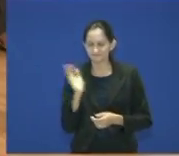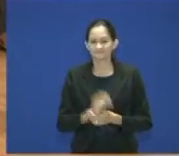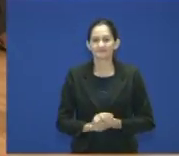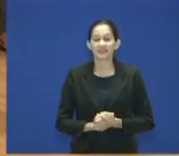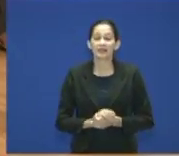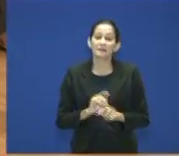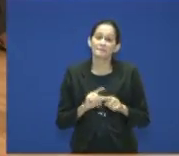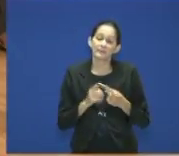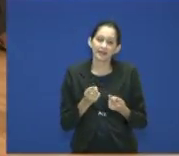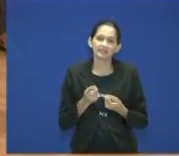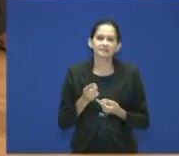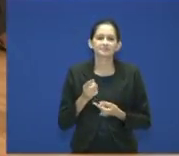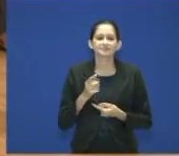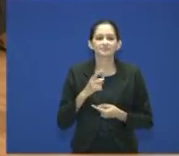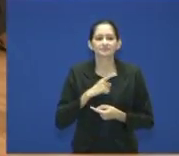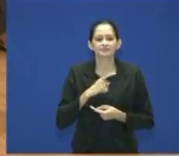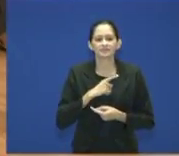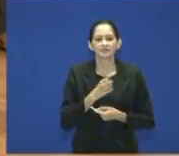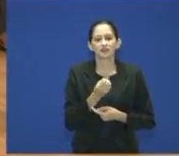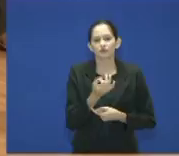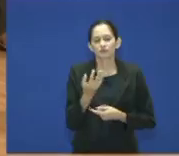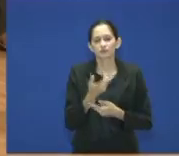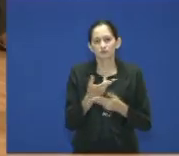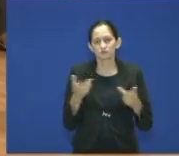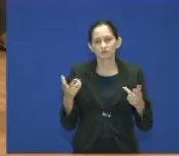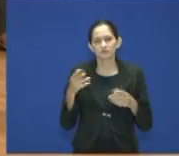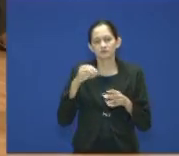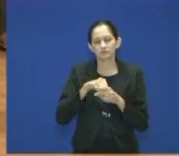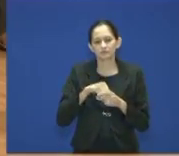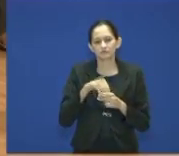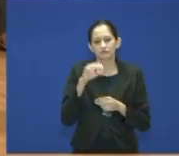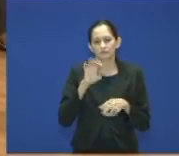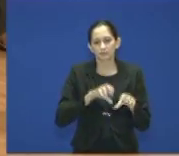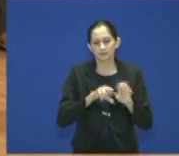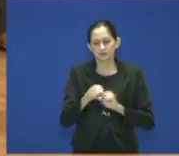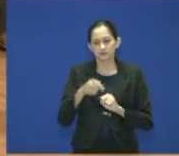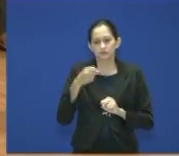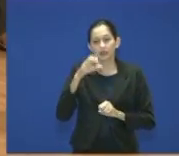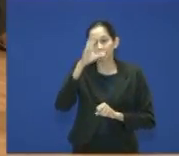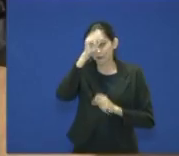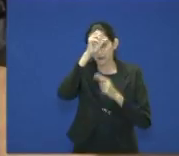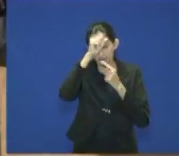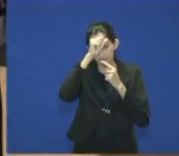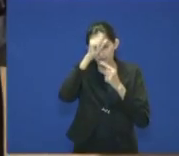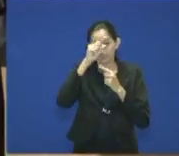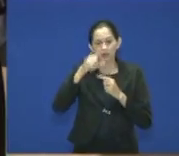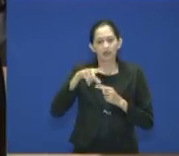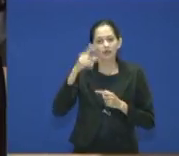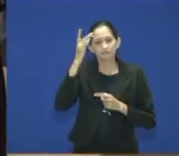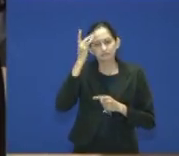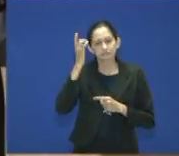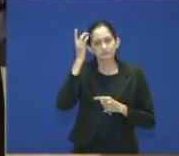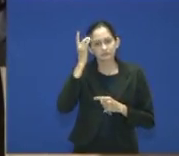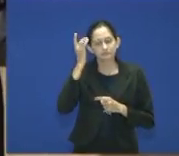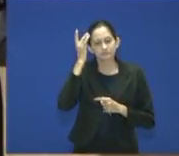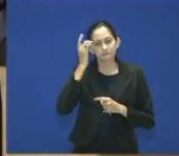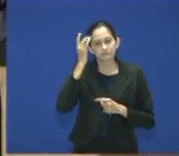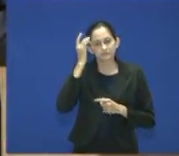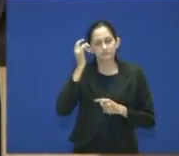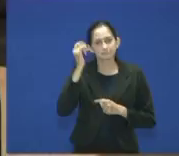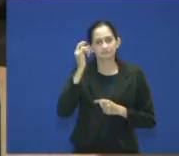Mas sem ilusões com a formação universitária e acadêmica. Aprendemos que o ato de aprender se faz no cotidiano, no dia a